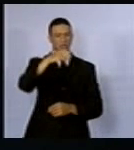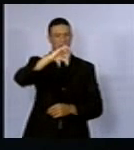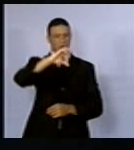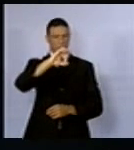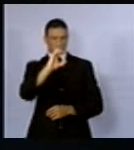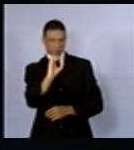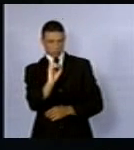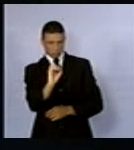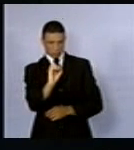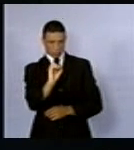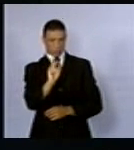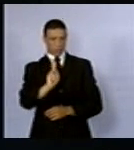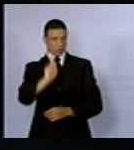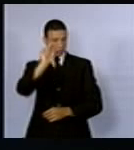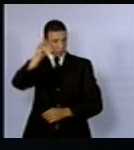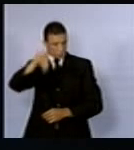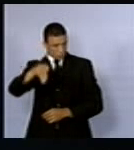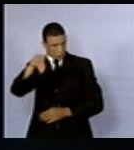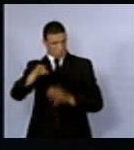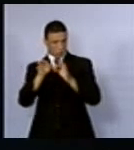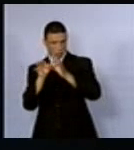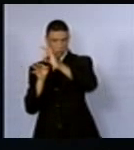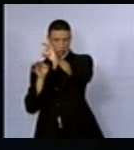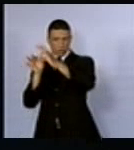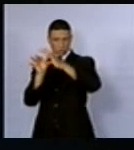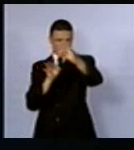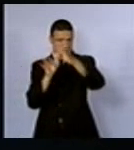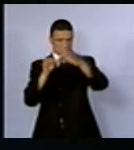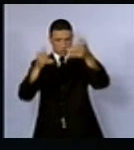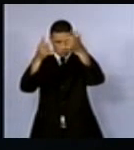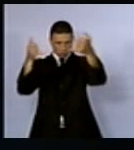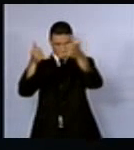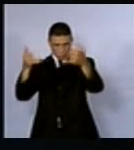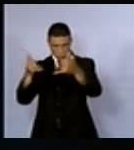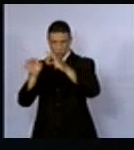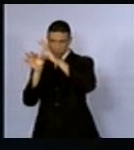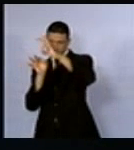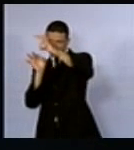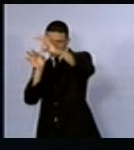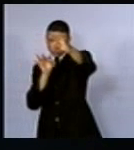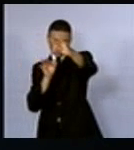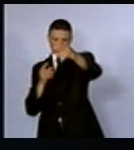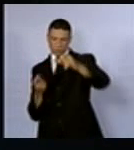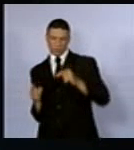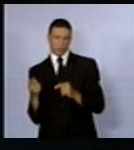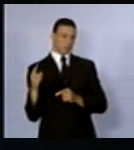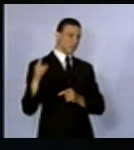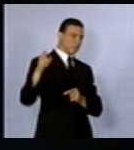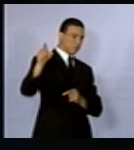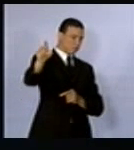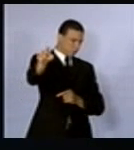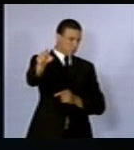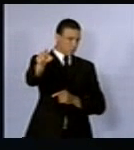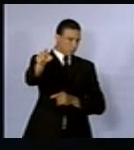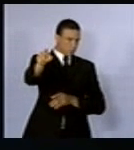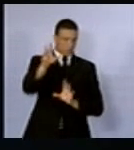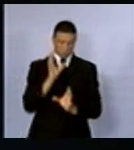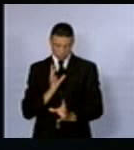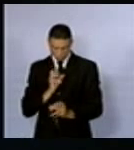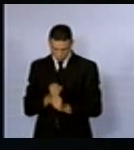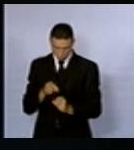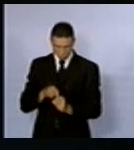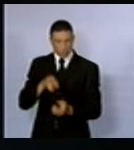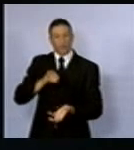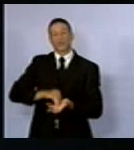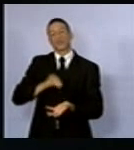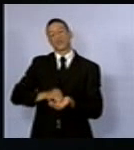linha. Então, isso vai acontecer para 790 quilômetros de linha. E não estamos colocando aqui na conta